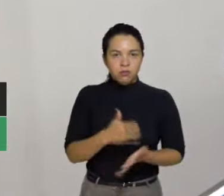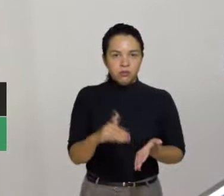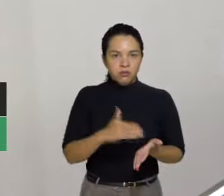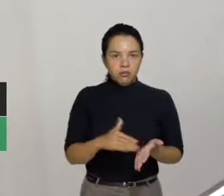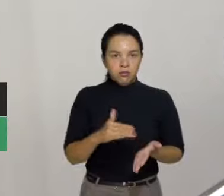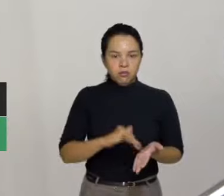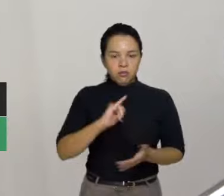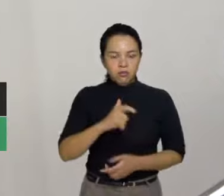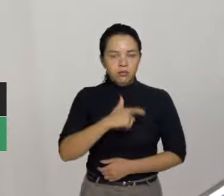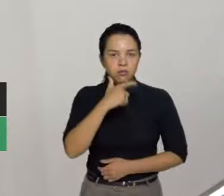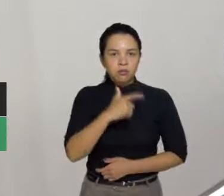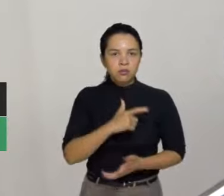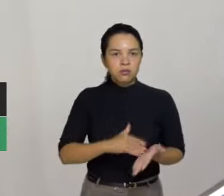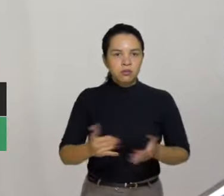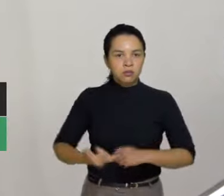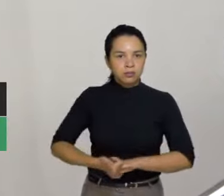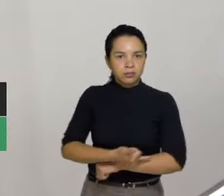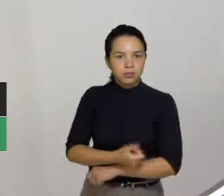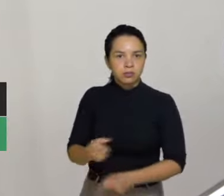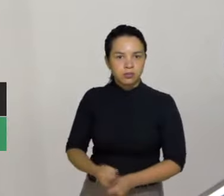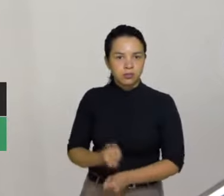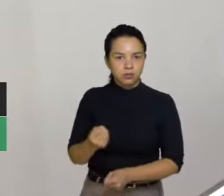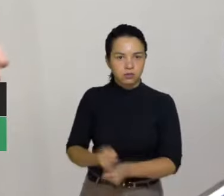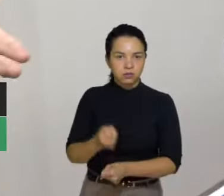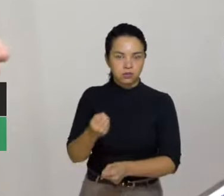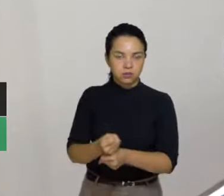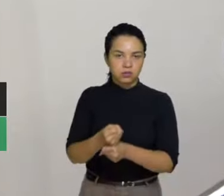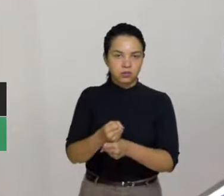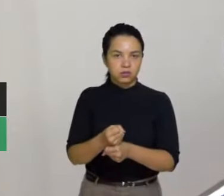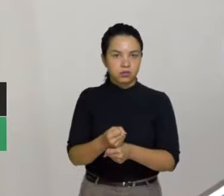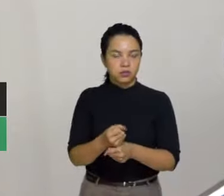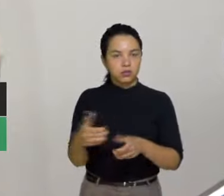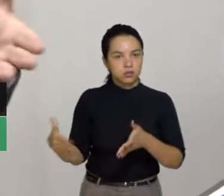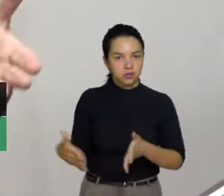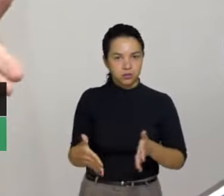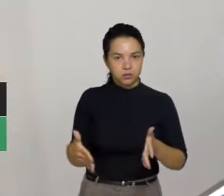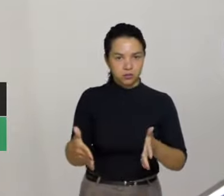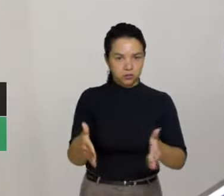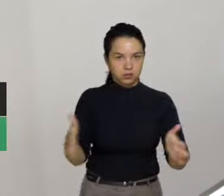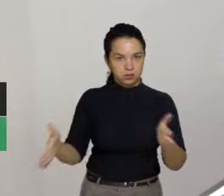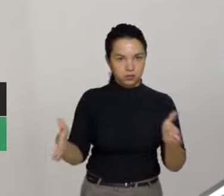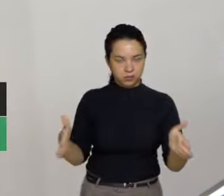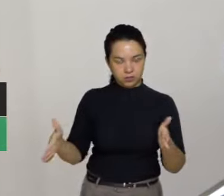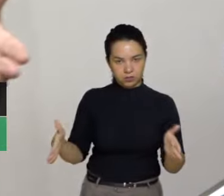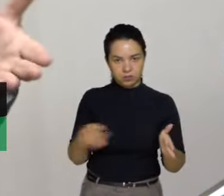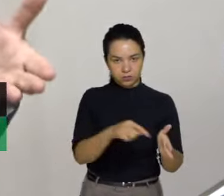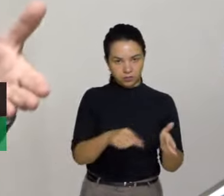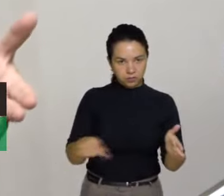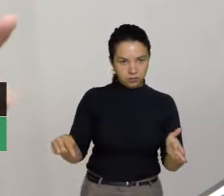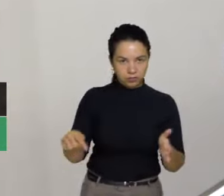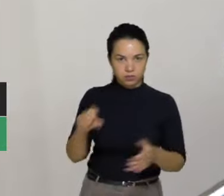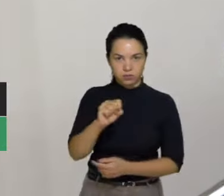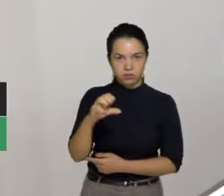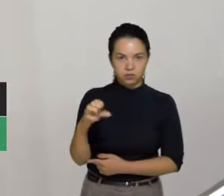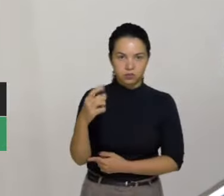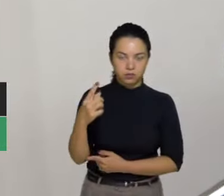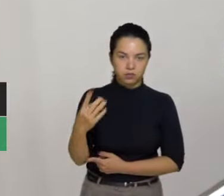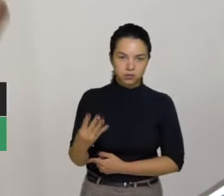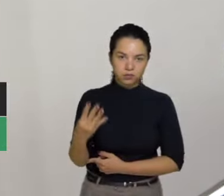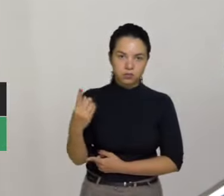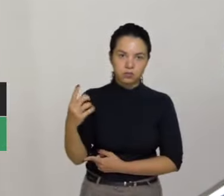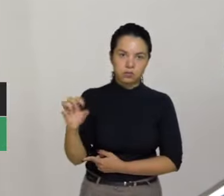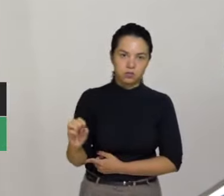de Infraestrutura, obras na avenida, ou seja, durante esse mandato, na SC-410, de